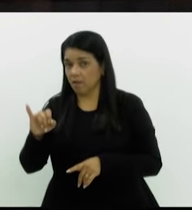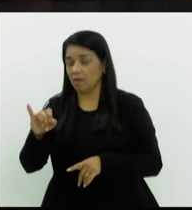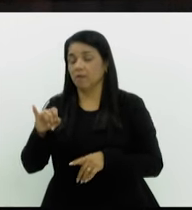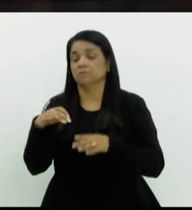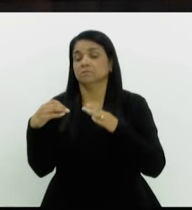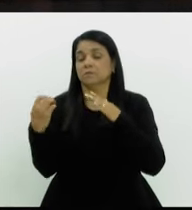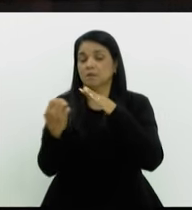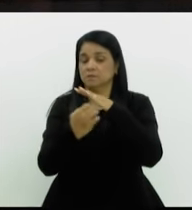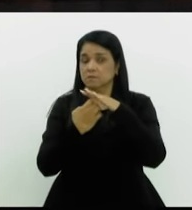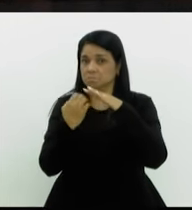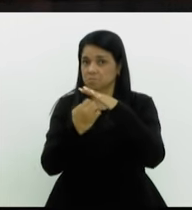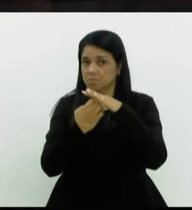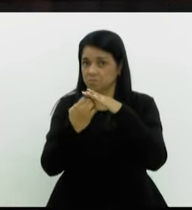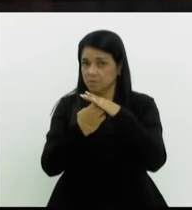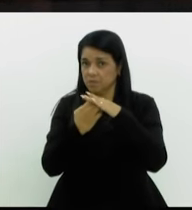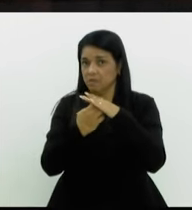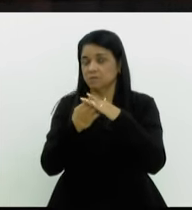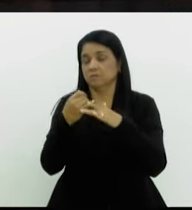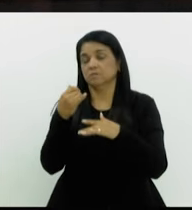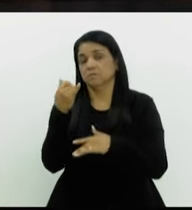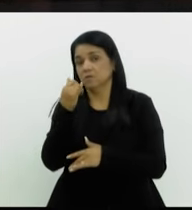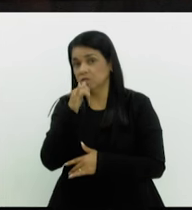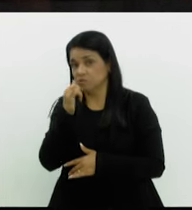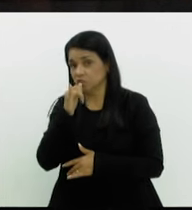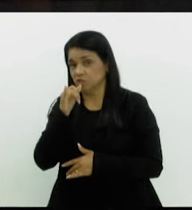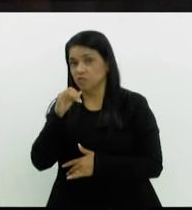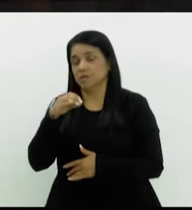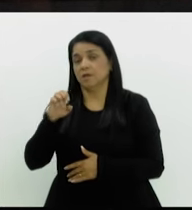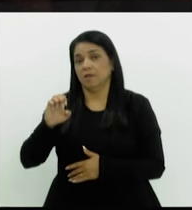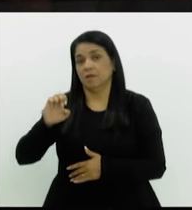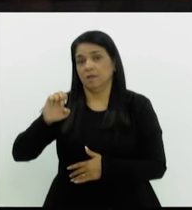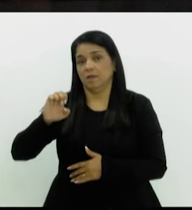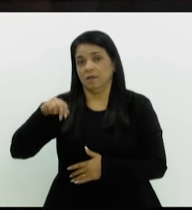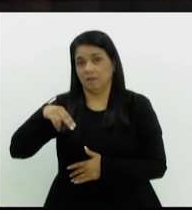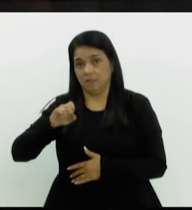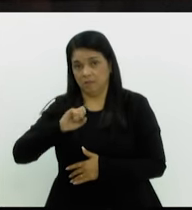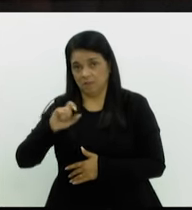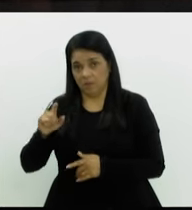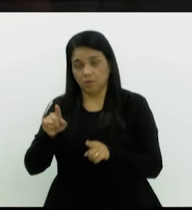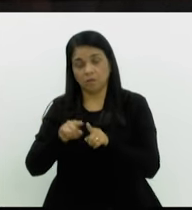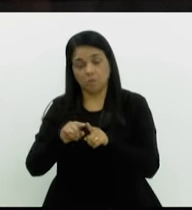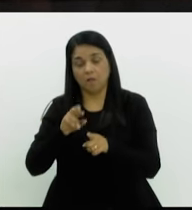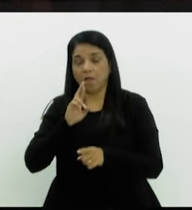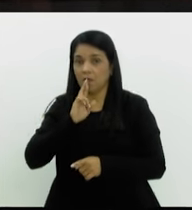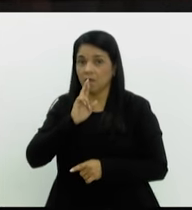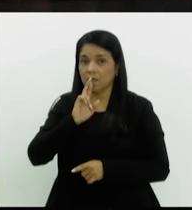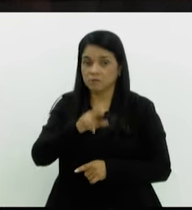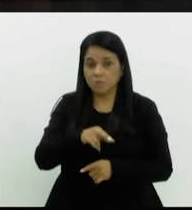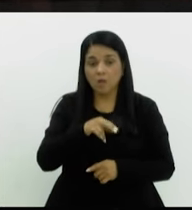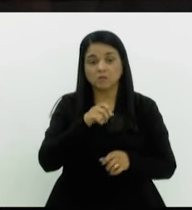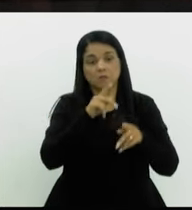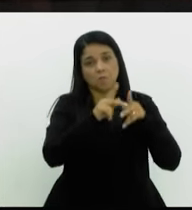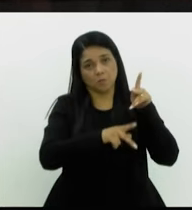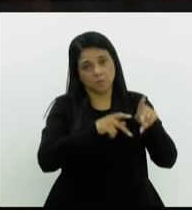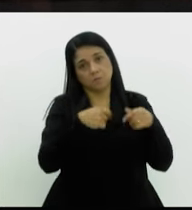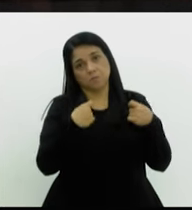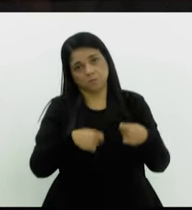concessionados, um deles é o de energia, né, para que a gente possa também dar uma resposta à nossa